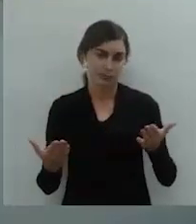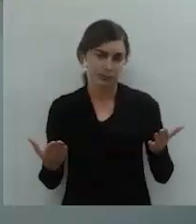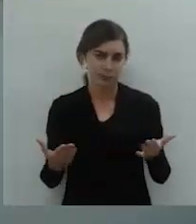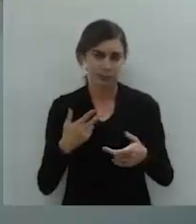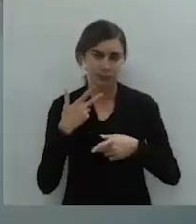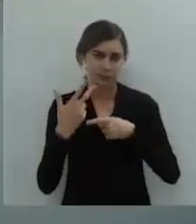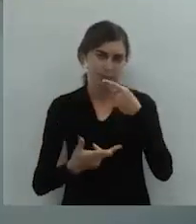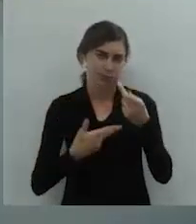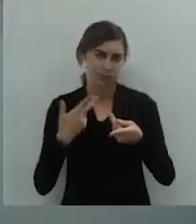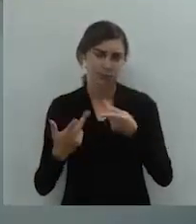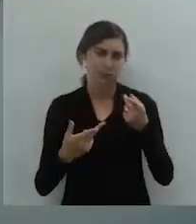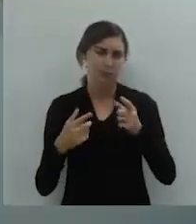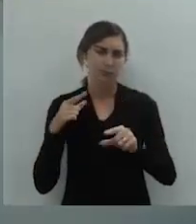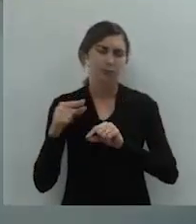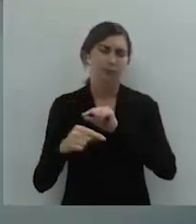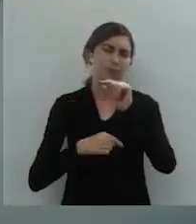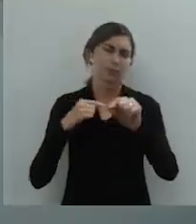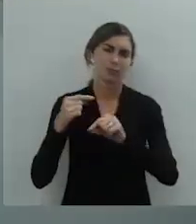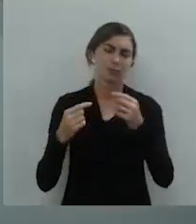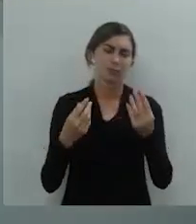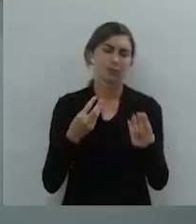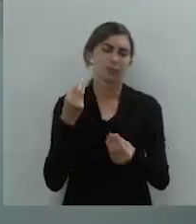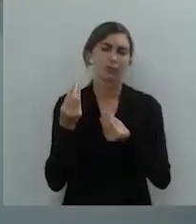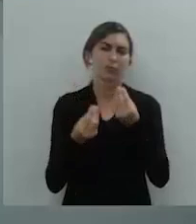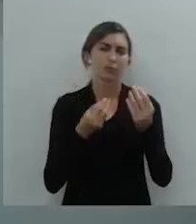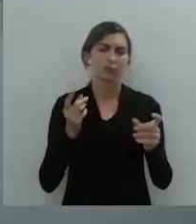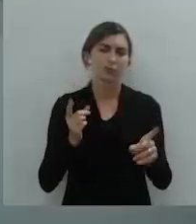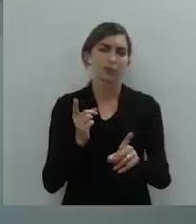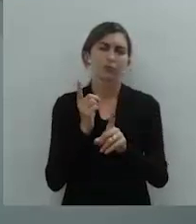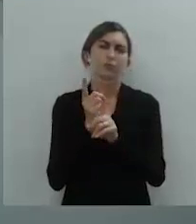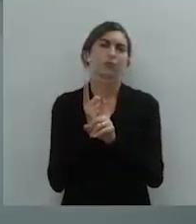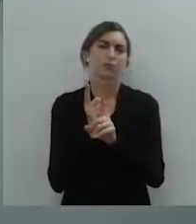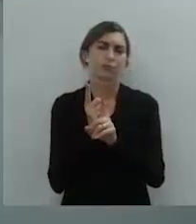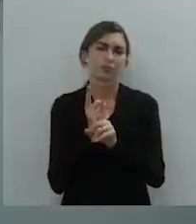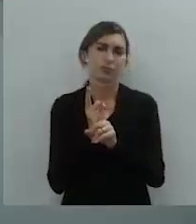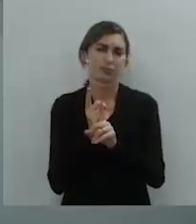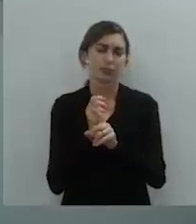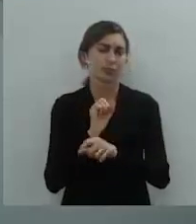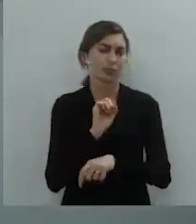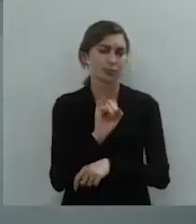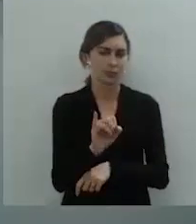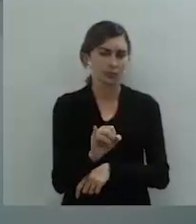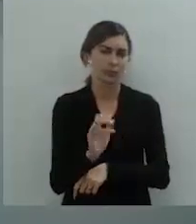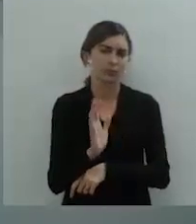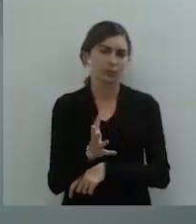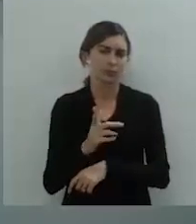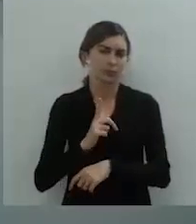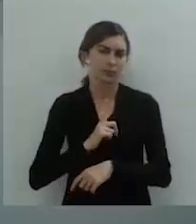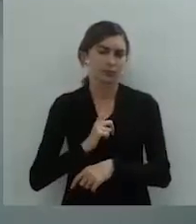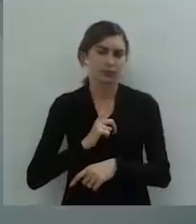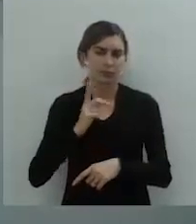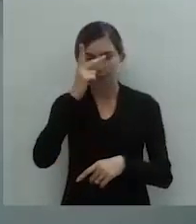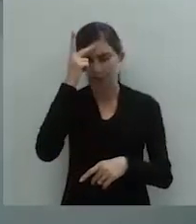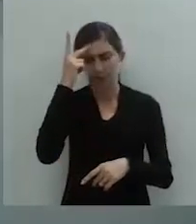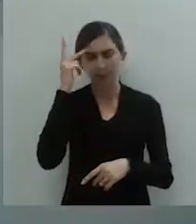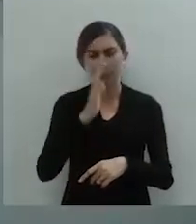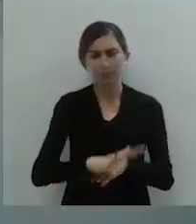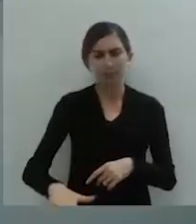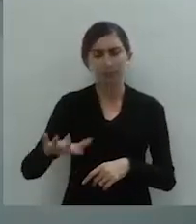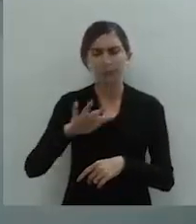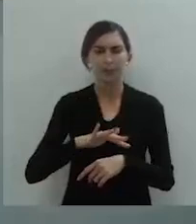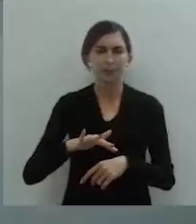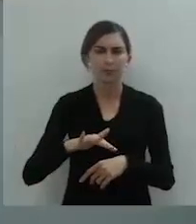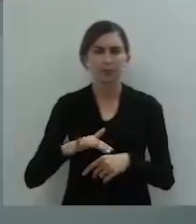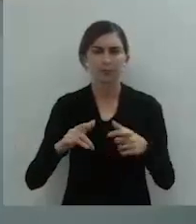dizem que, como se descobre algo se já tinha pessoas